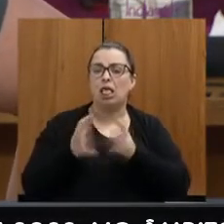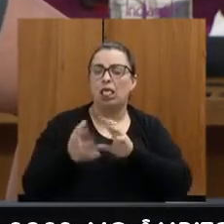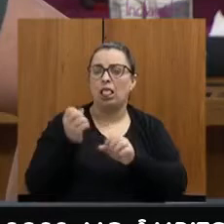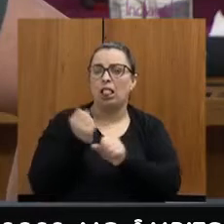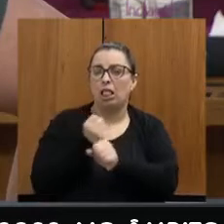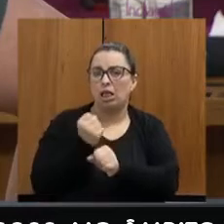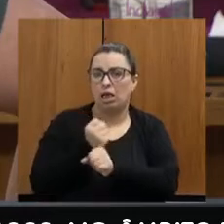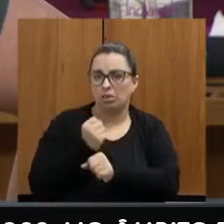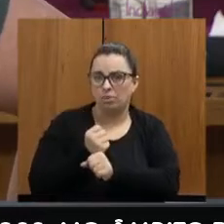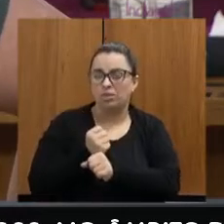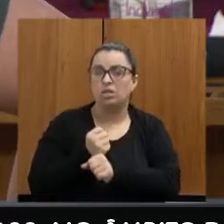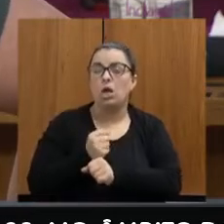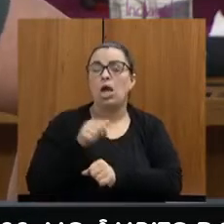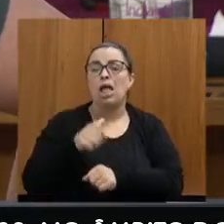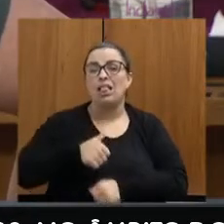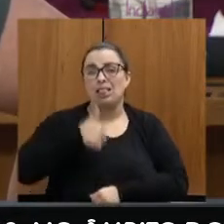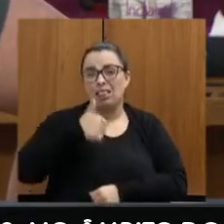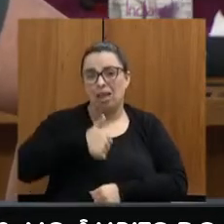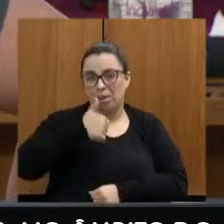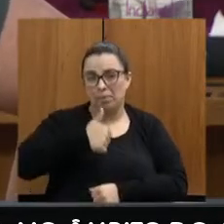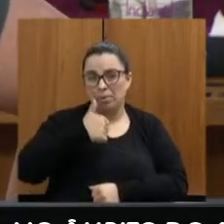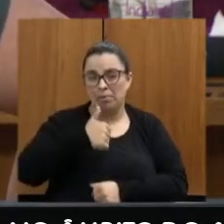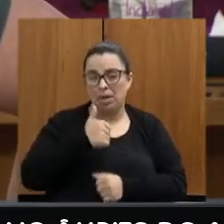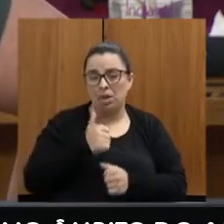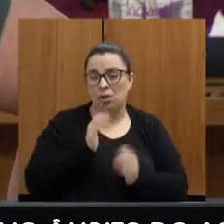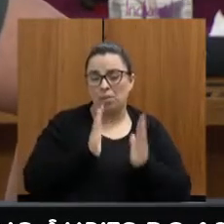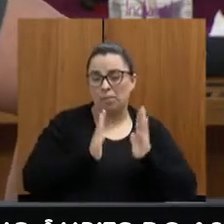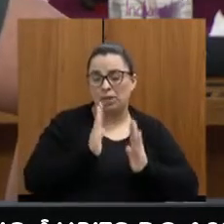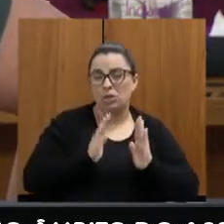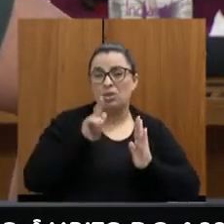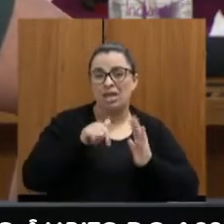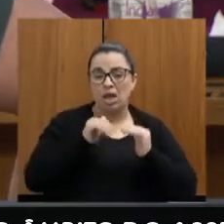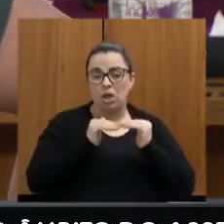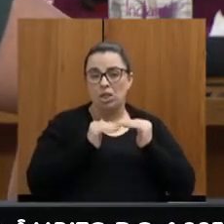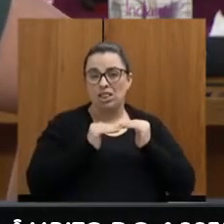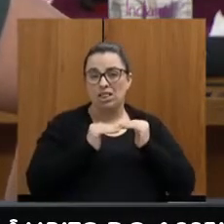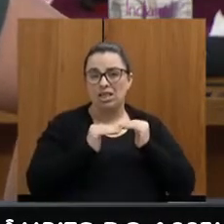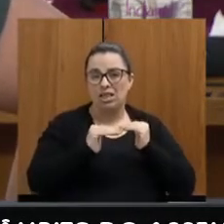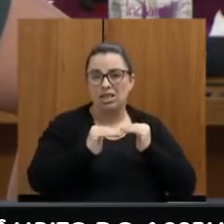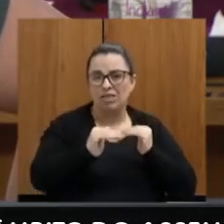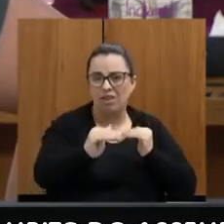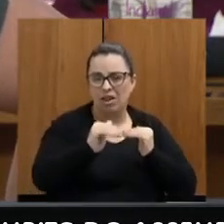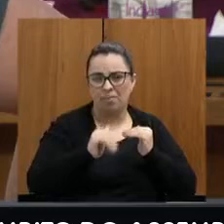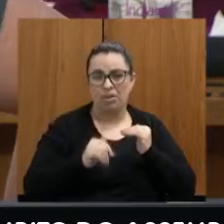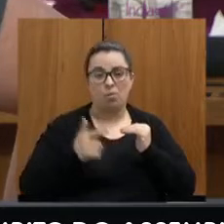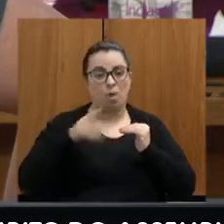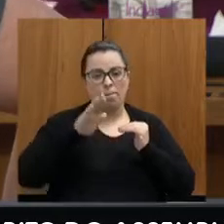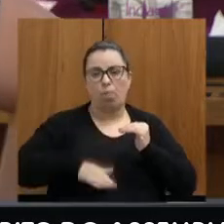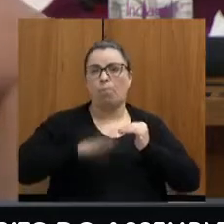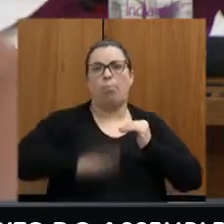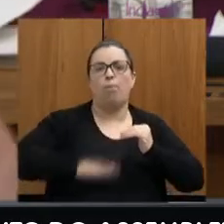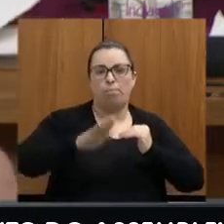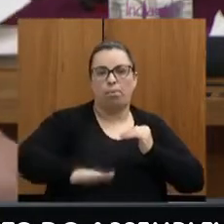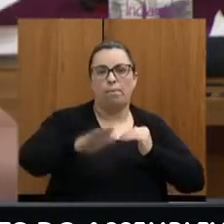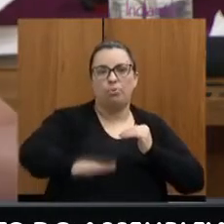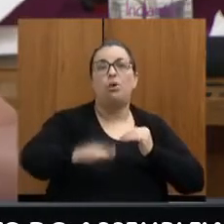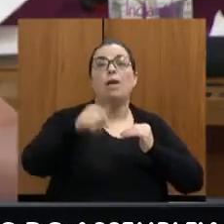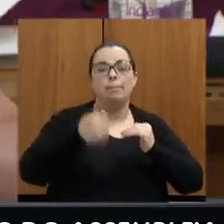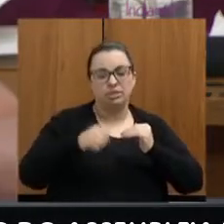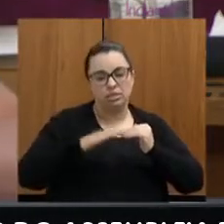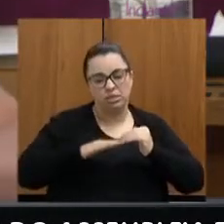que não é tão Vistosa que a parte de nivelamento do pavimento Então você precisa